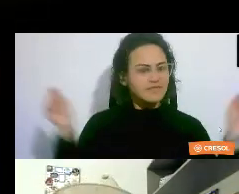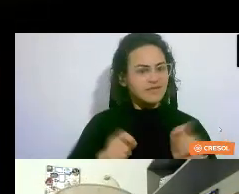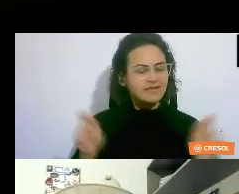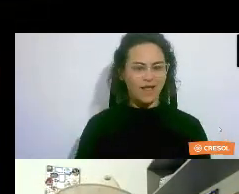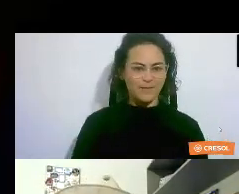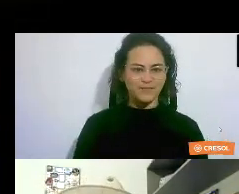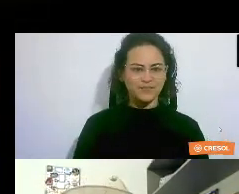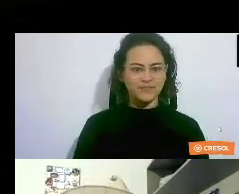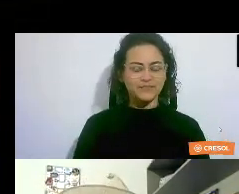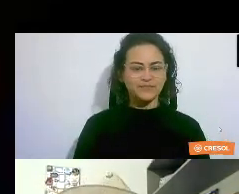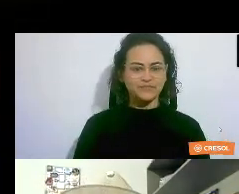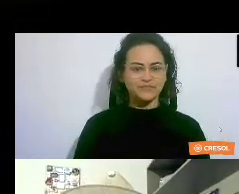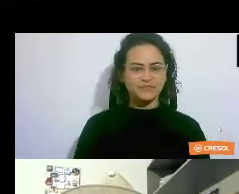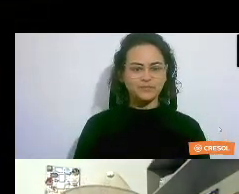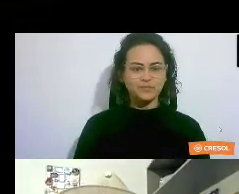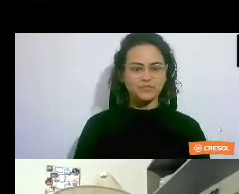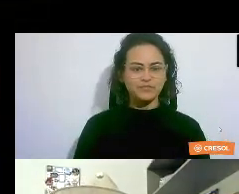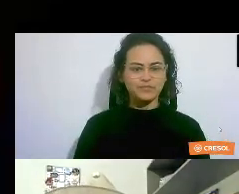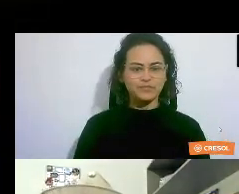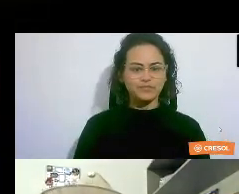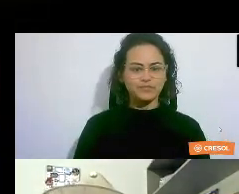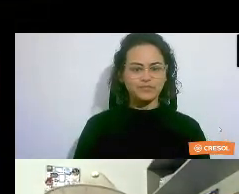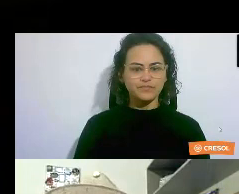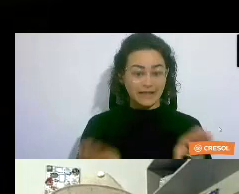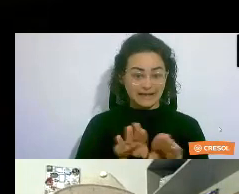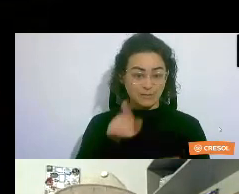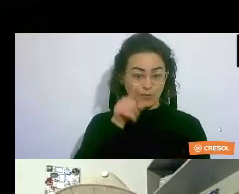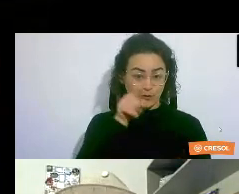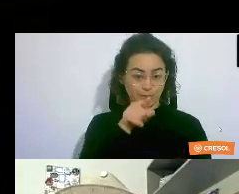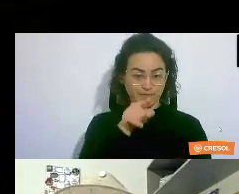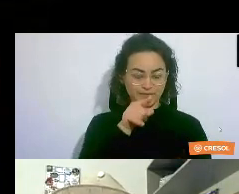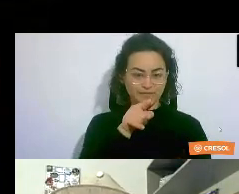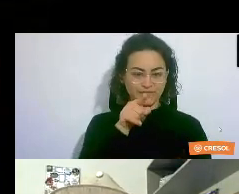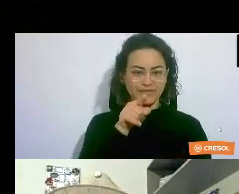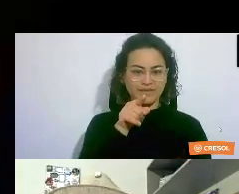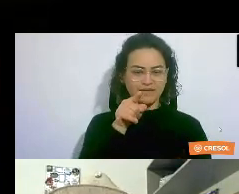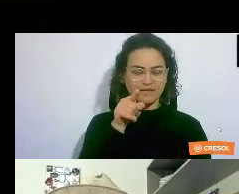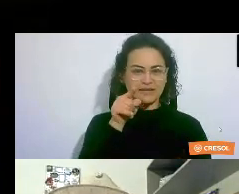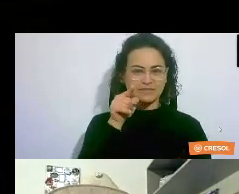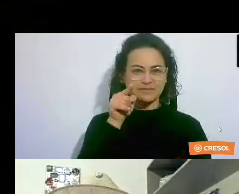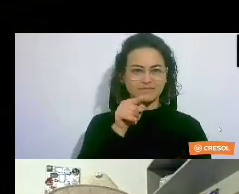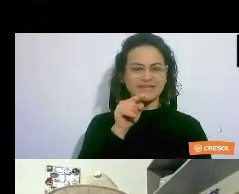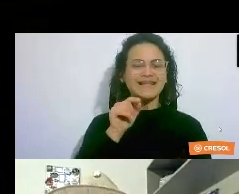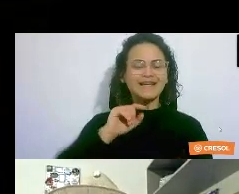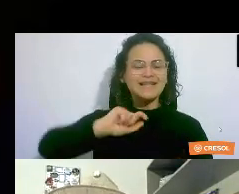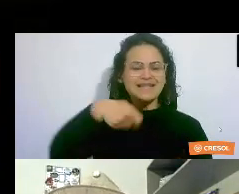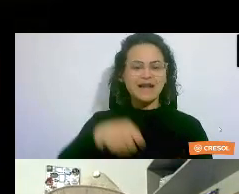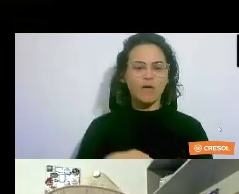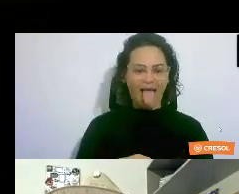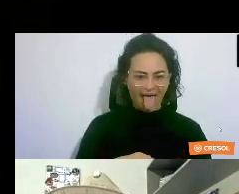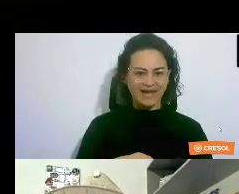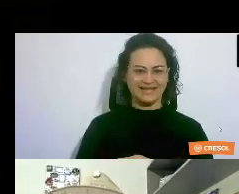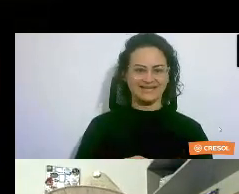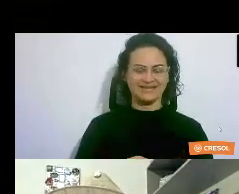Também é interessante, no final da vida, o Einstein escreveu um ensaio sobre educação. Ele abordou conceitos de